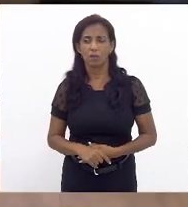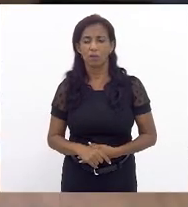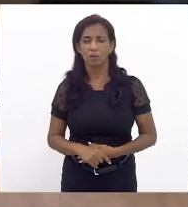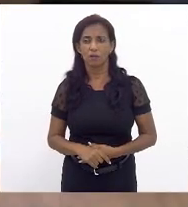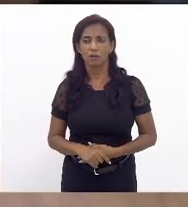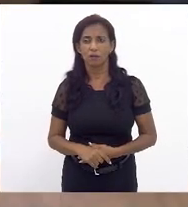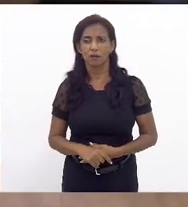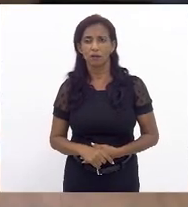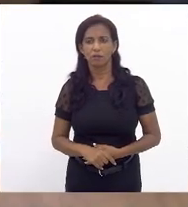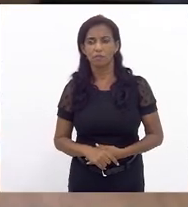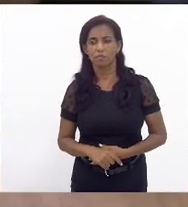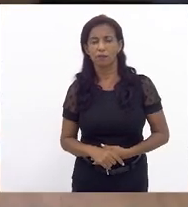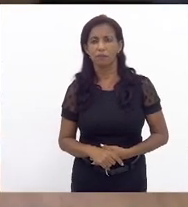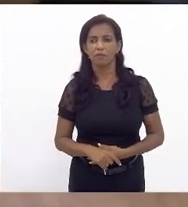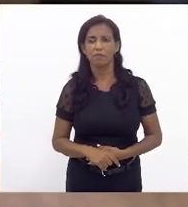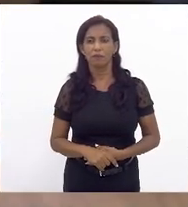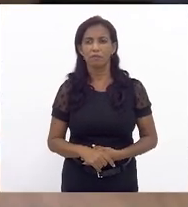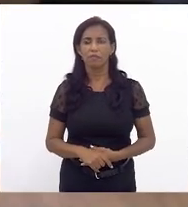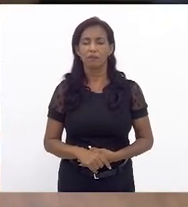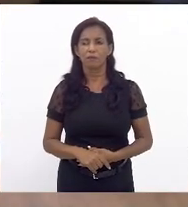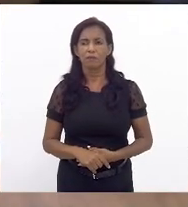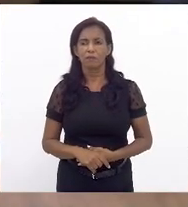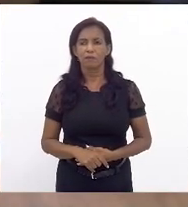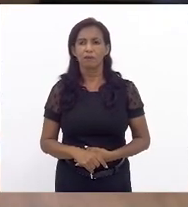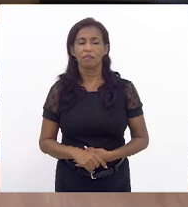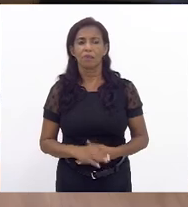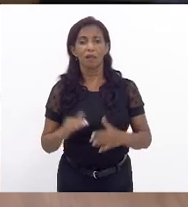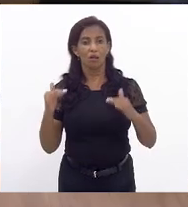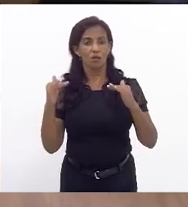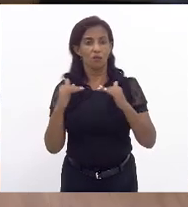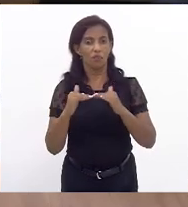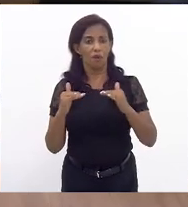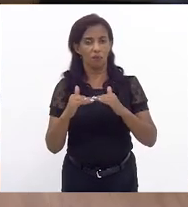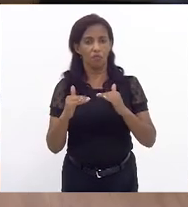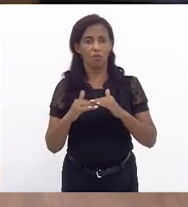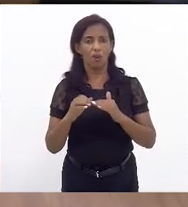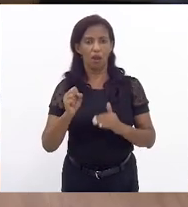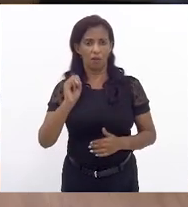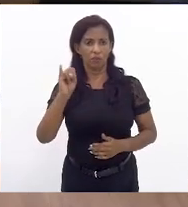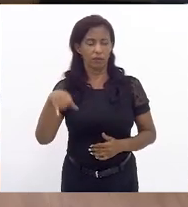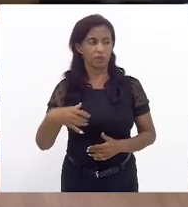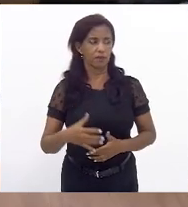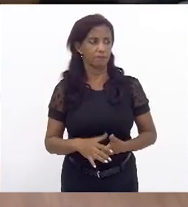Presidente, eu quero dar meu voto favorável aqui, o encaminhamento